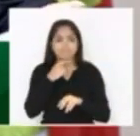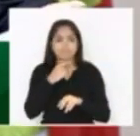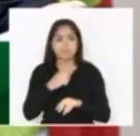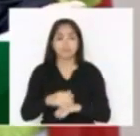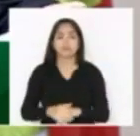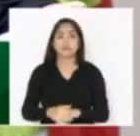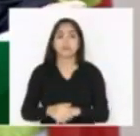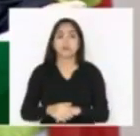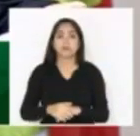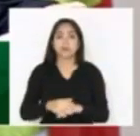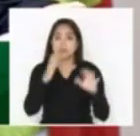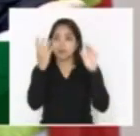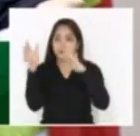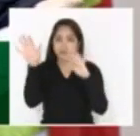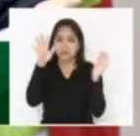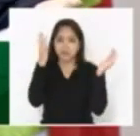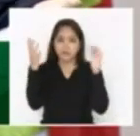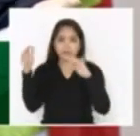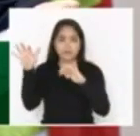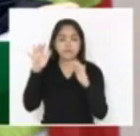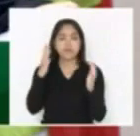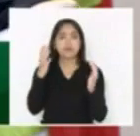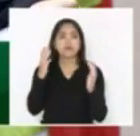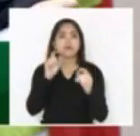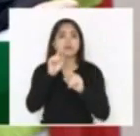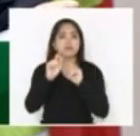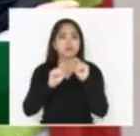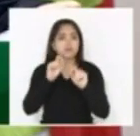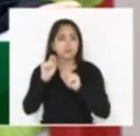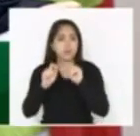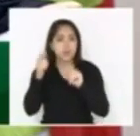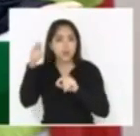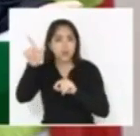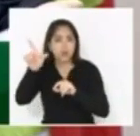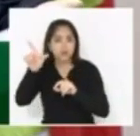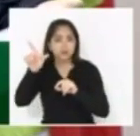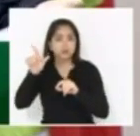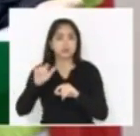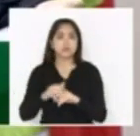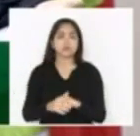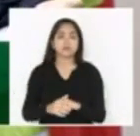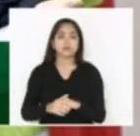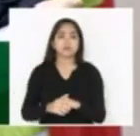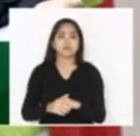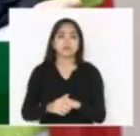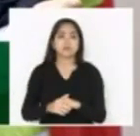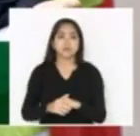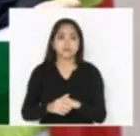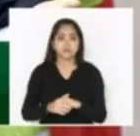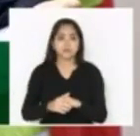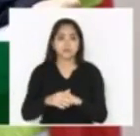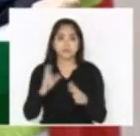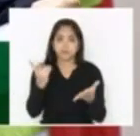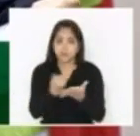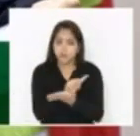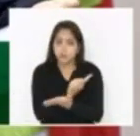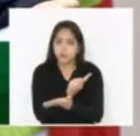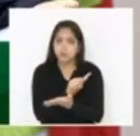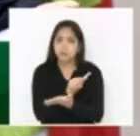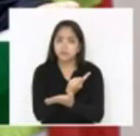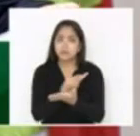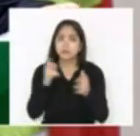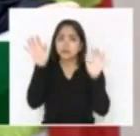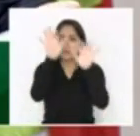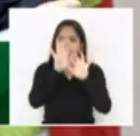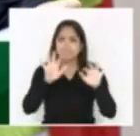evento meteorológico remete a outro fenômeno, também encoberto e